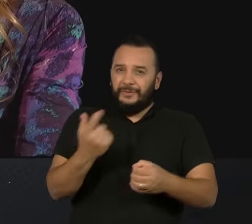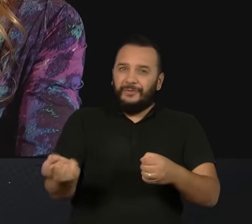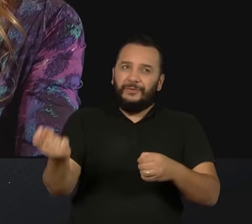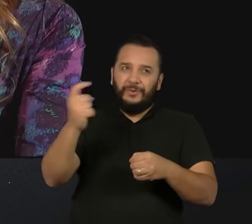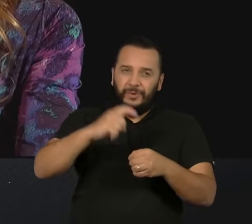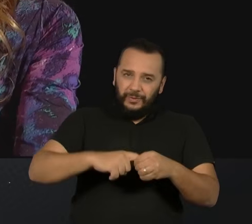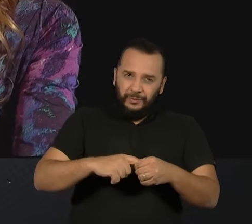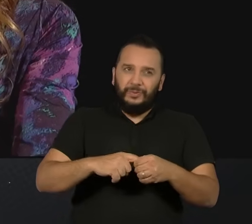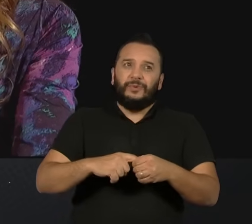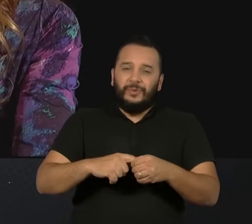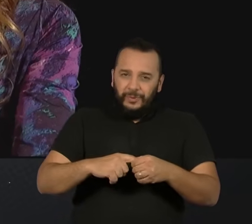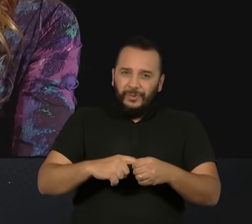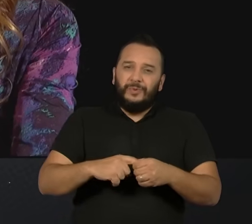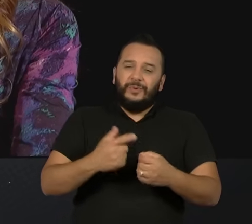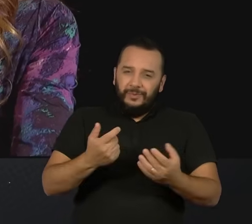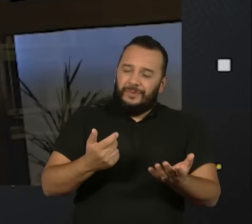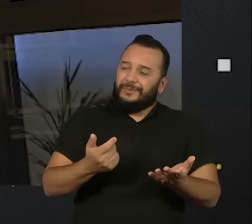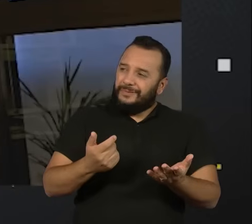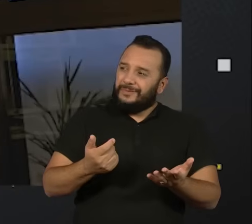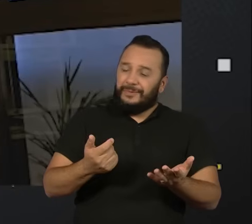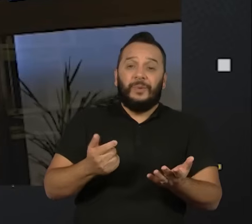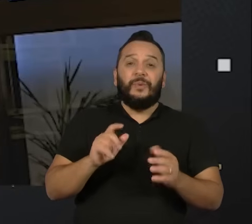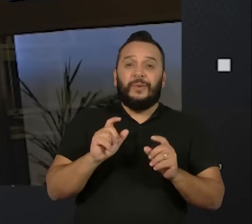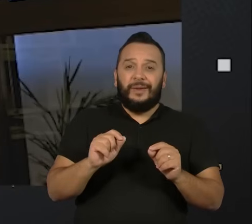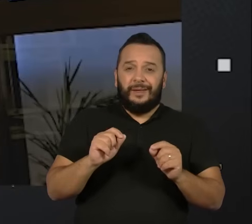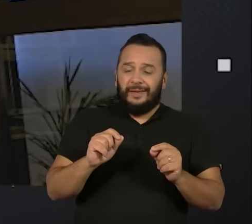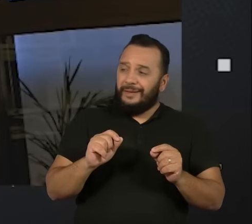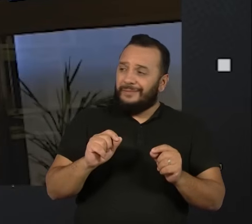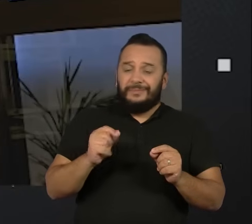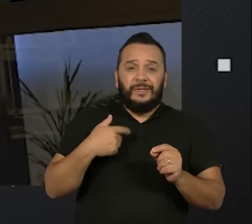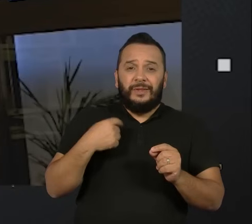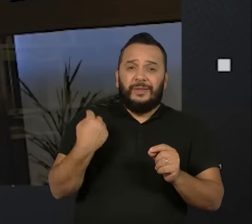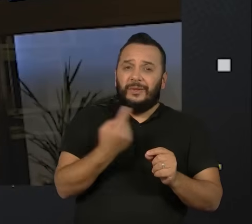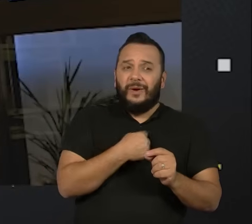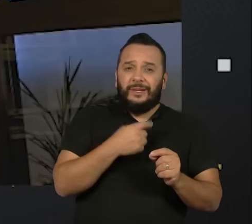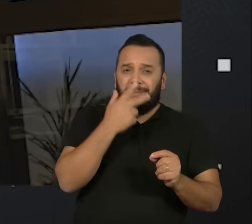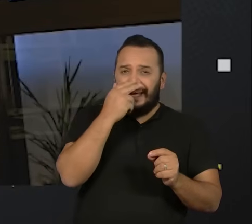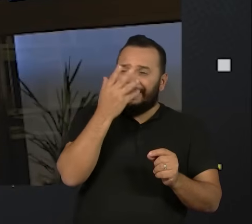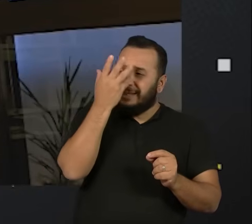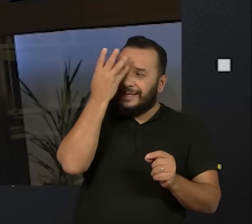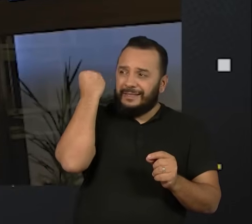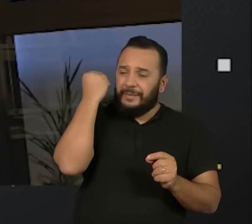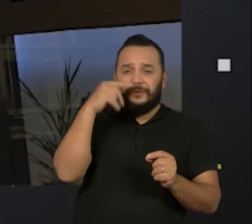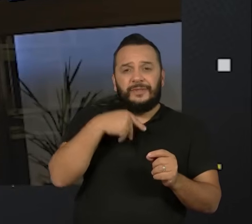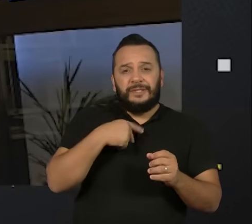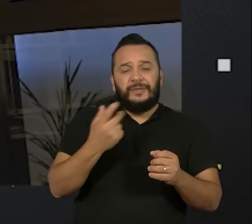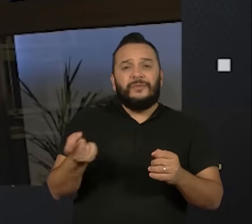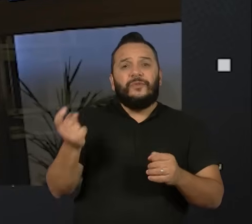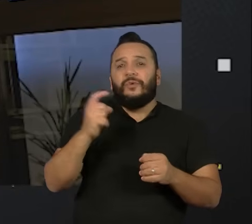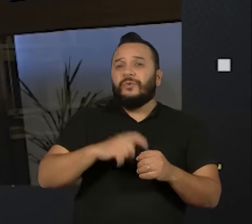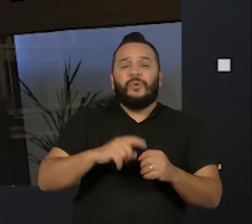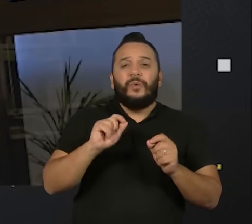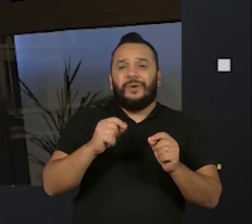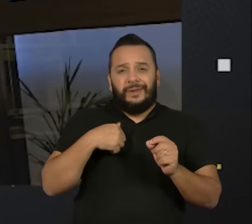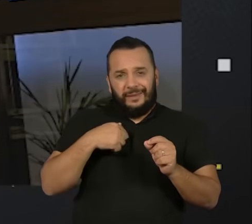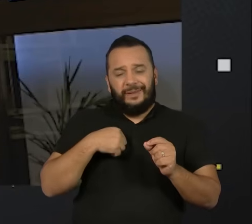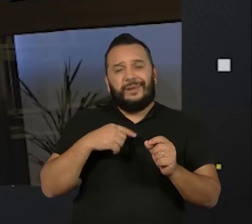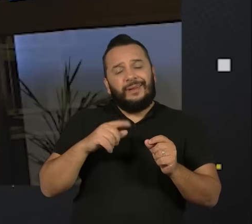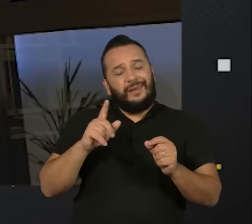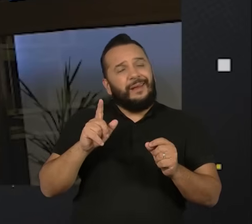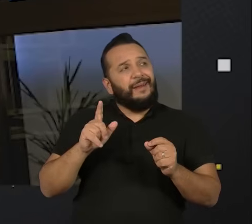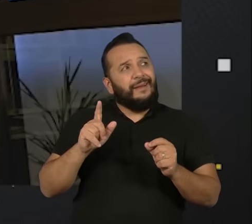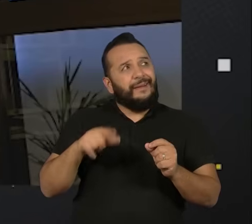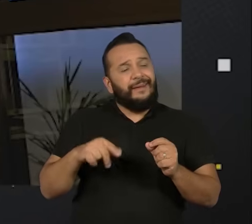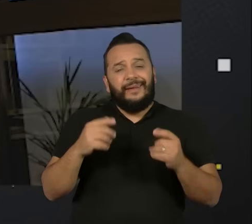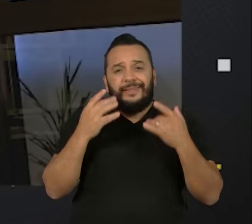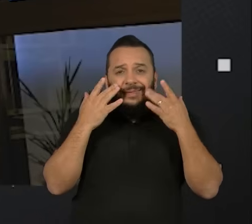gente vem esquecendo nos últimos tempos, né? Aquilo que diz respeito à equação mais